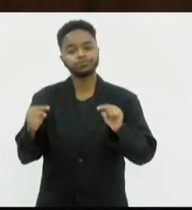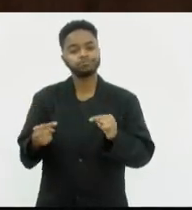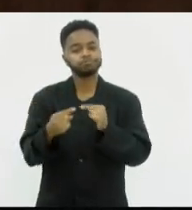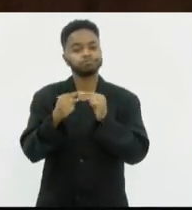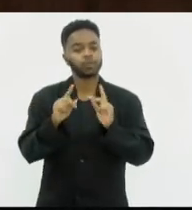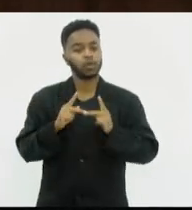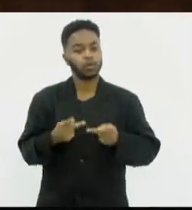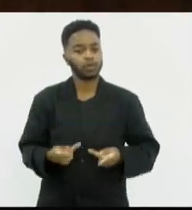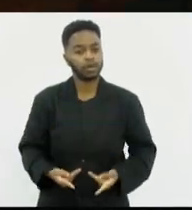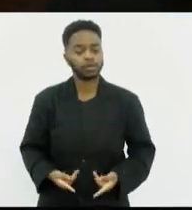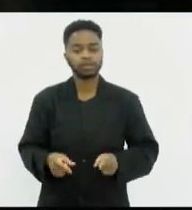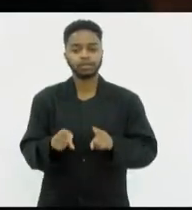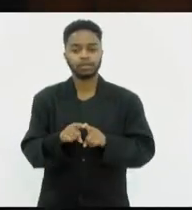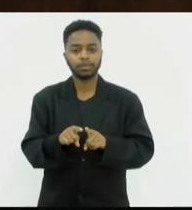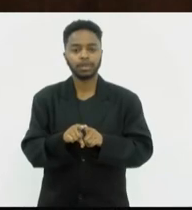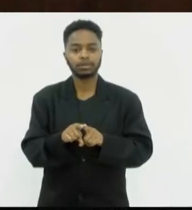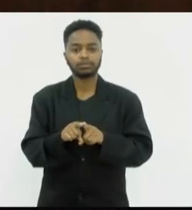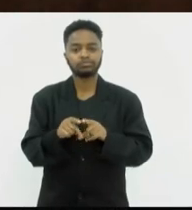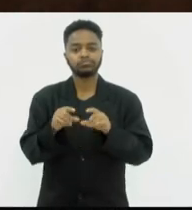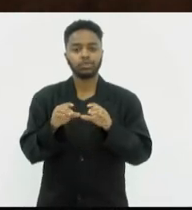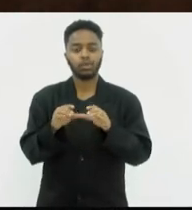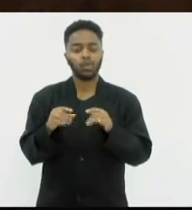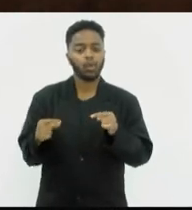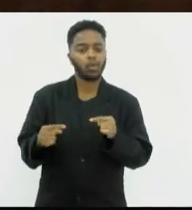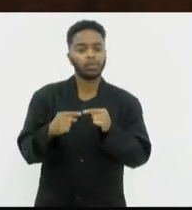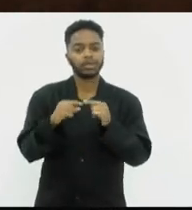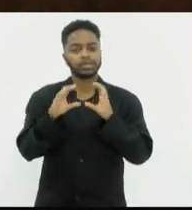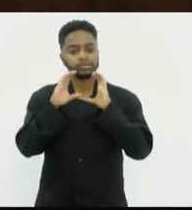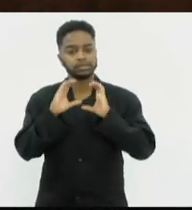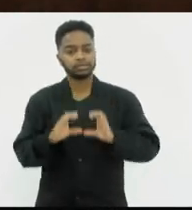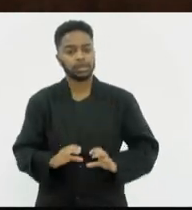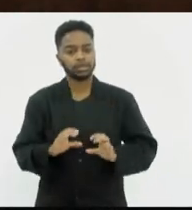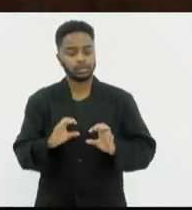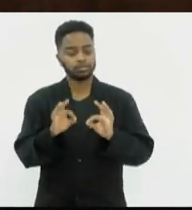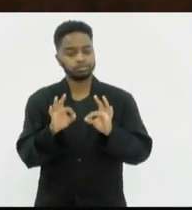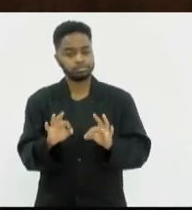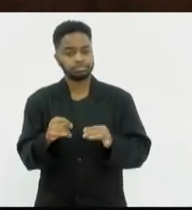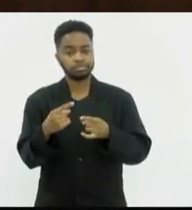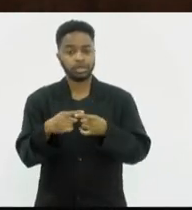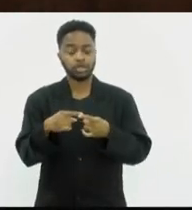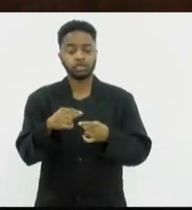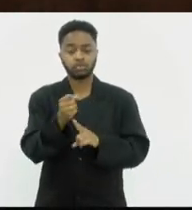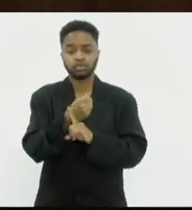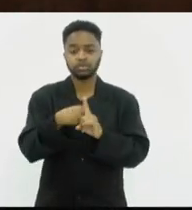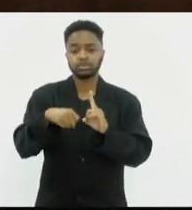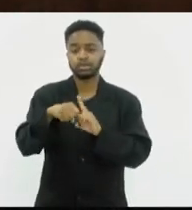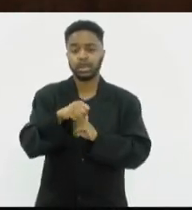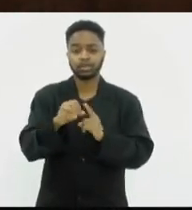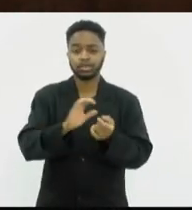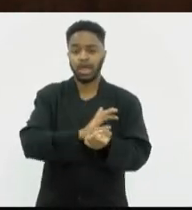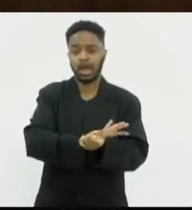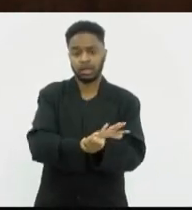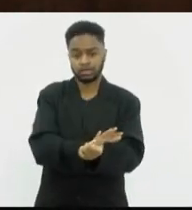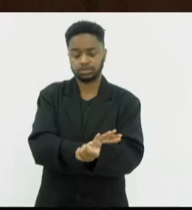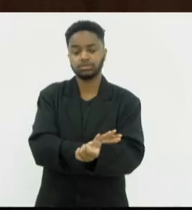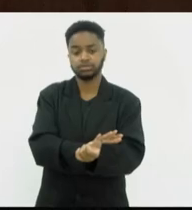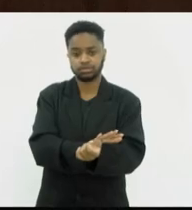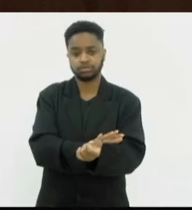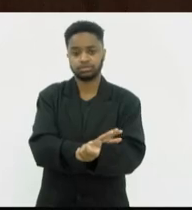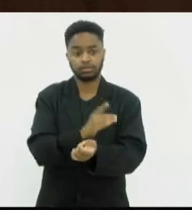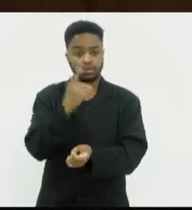humanista e mais civilizatória numa sociedade que é tão racista. Deputado Átila, Vossa